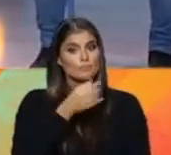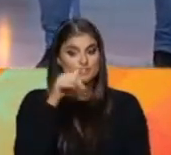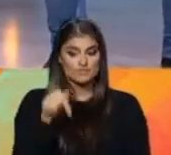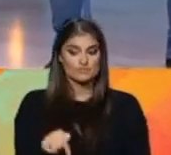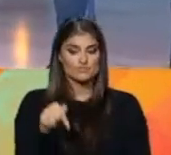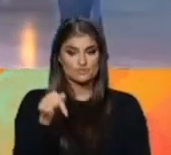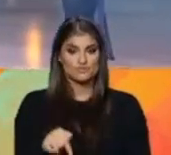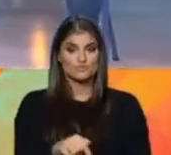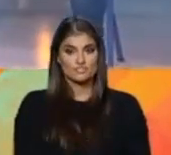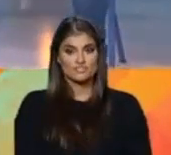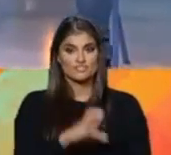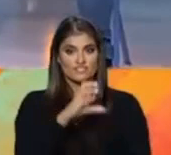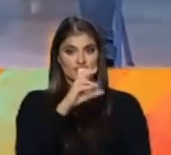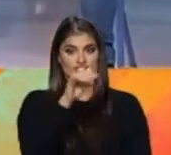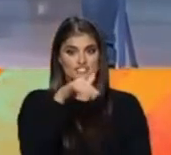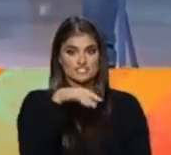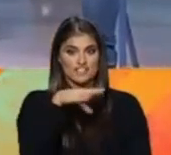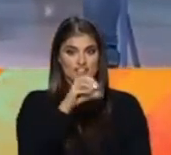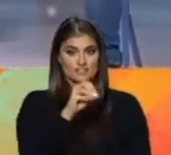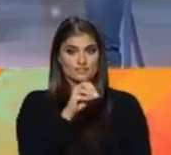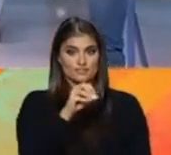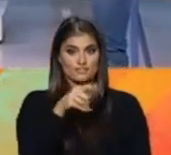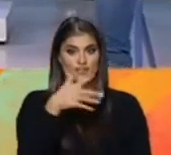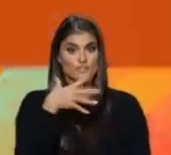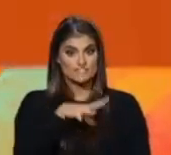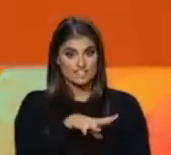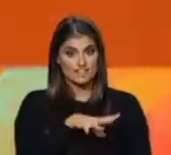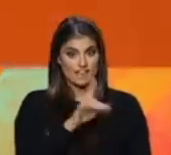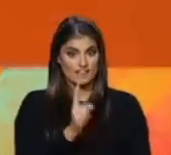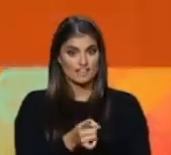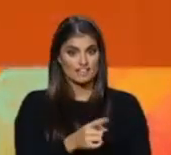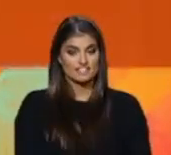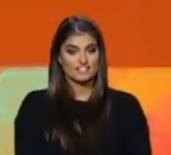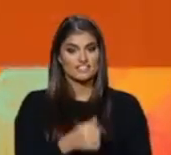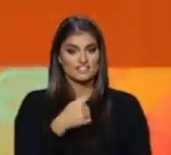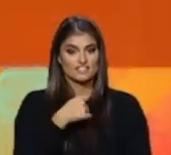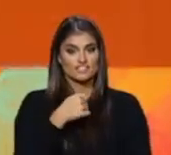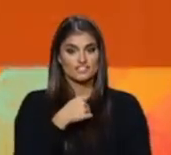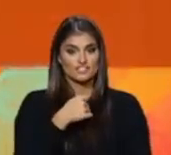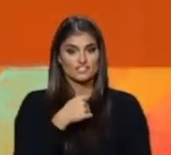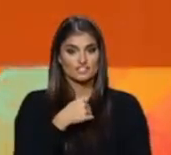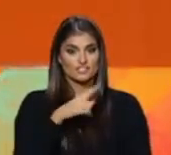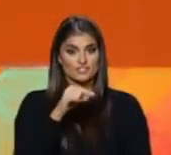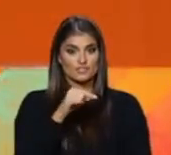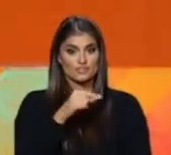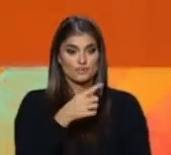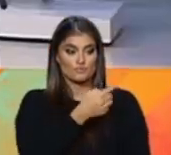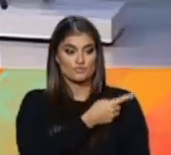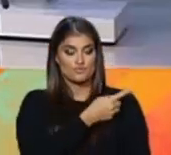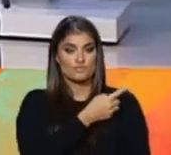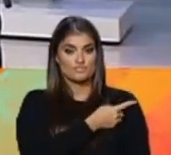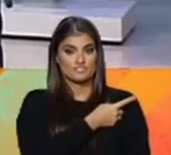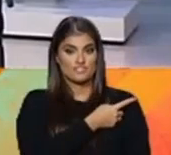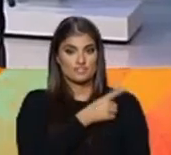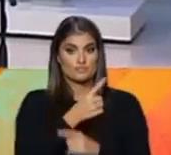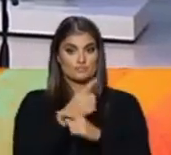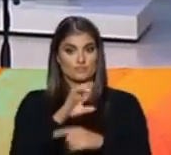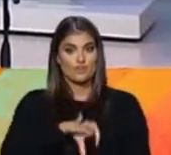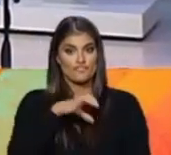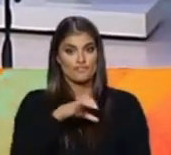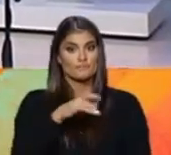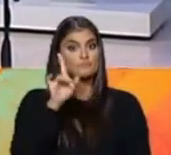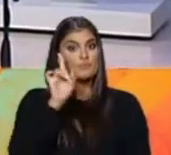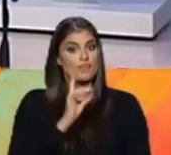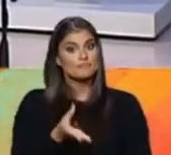sul. Cristiano, é isto que se quer? Eu só estou solteiro porque confiei demais